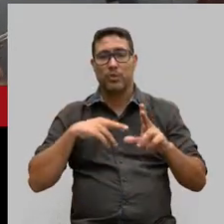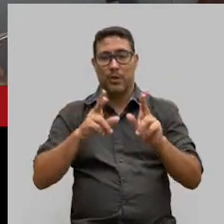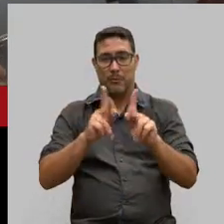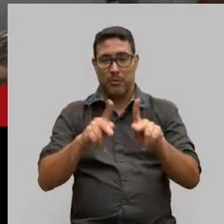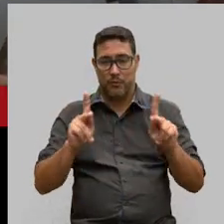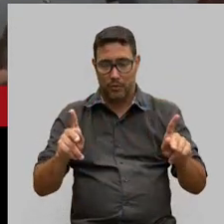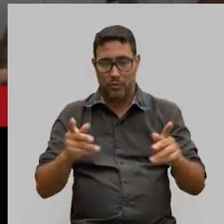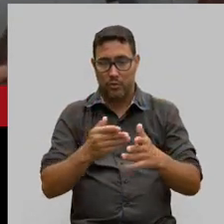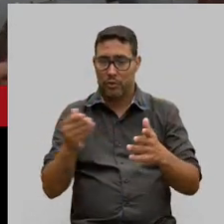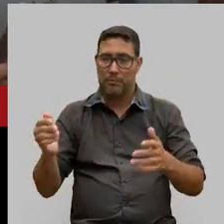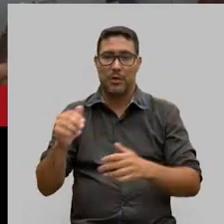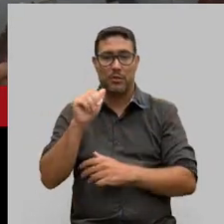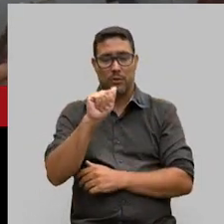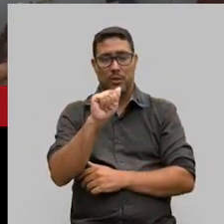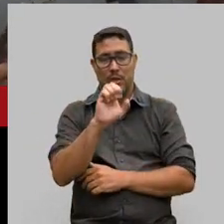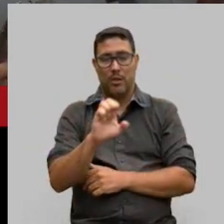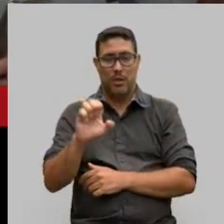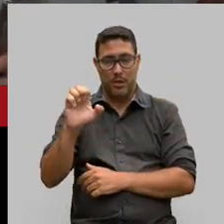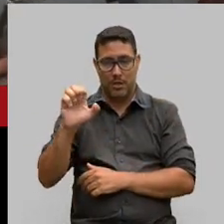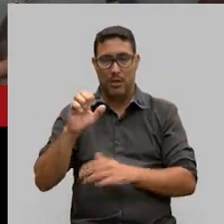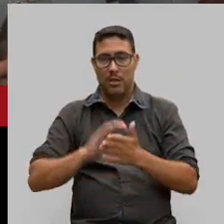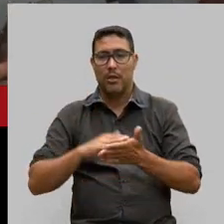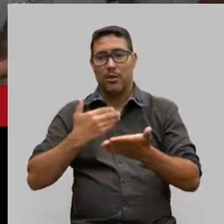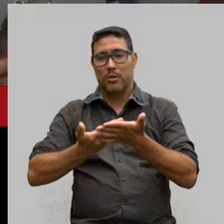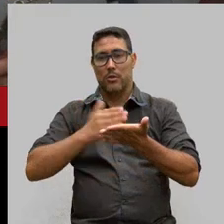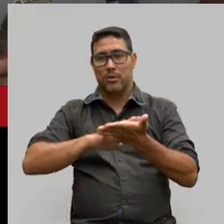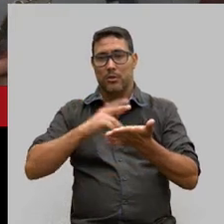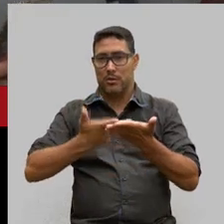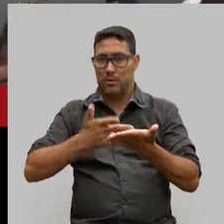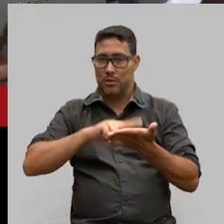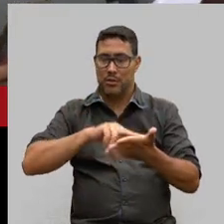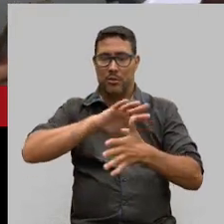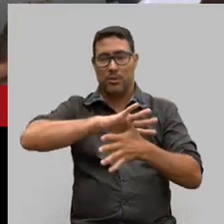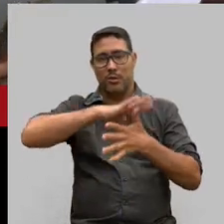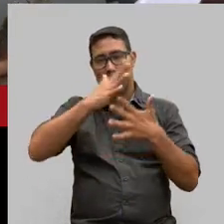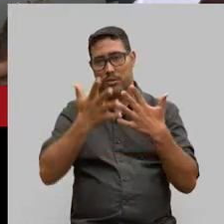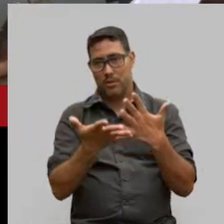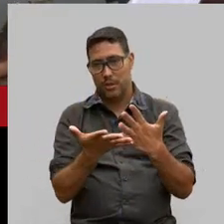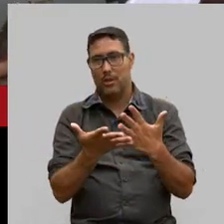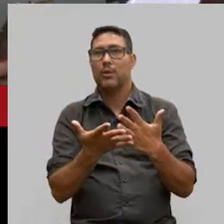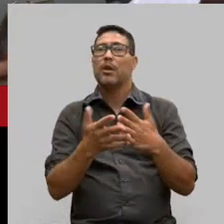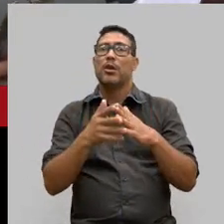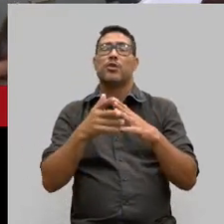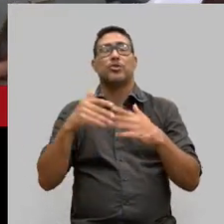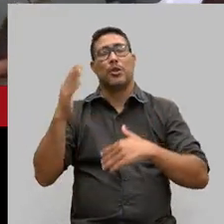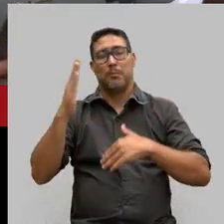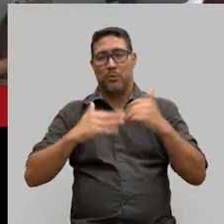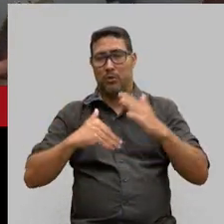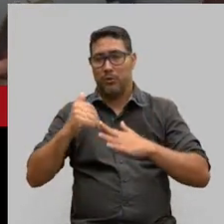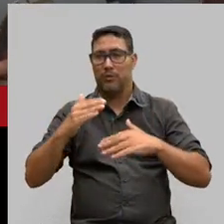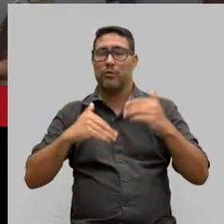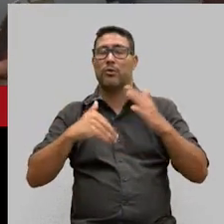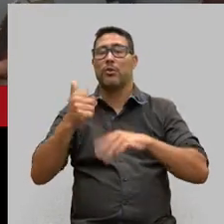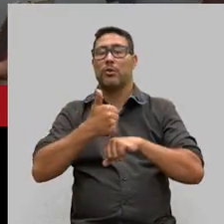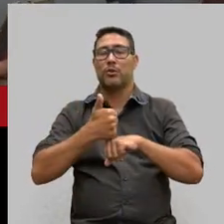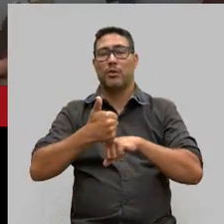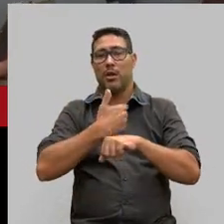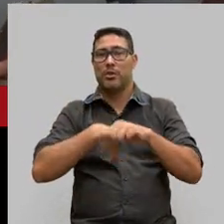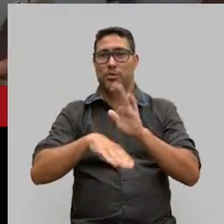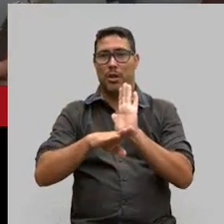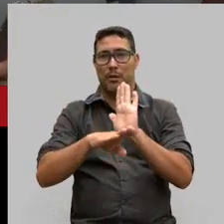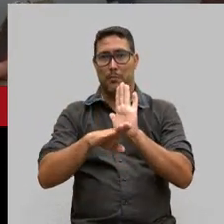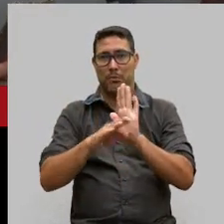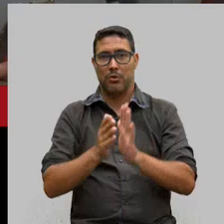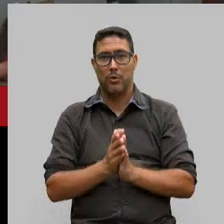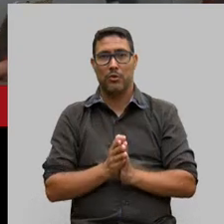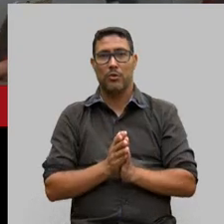o aee de tradutores intérpretes de libras de profissionais de apoio ou seja não